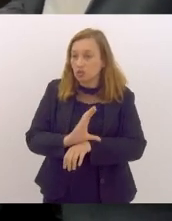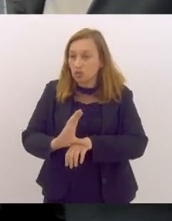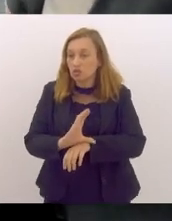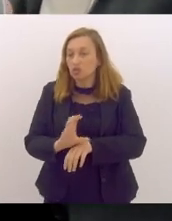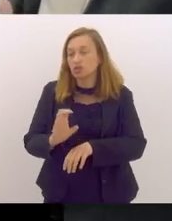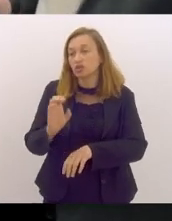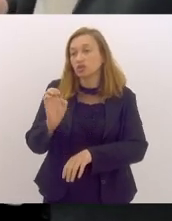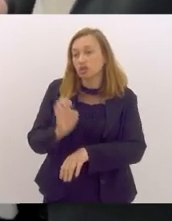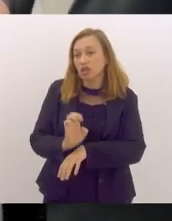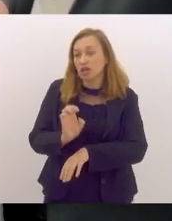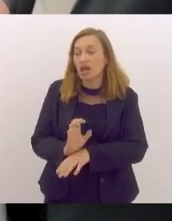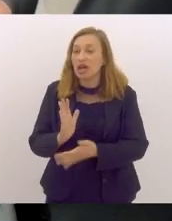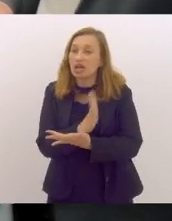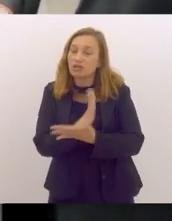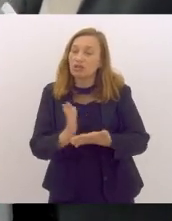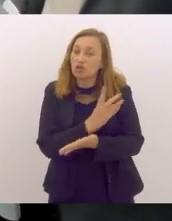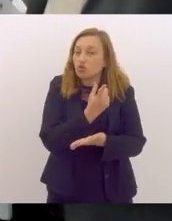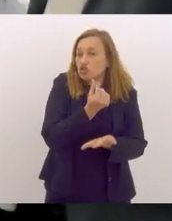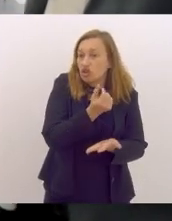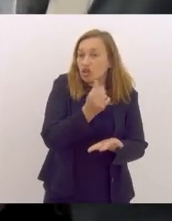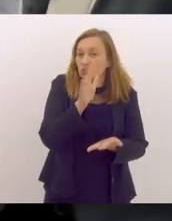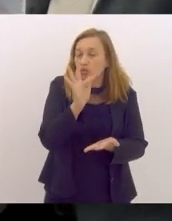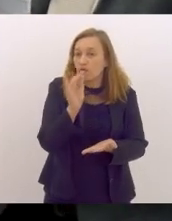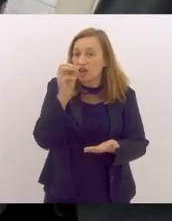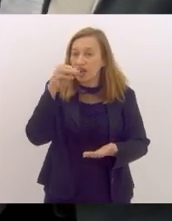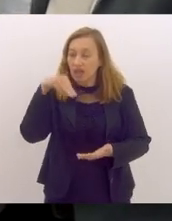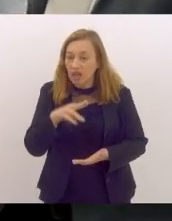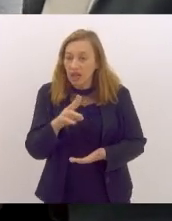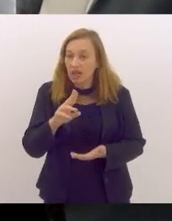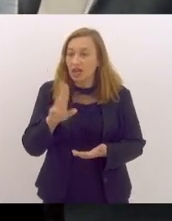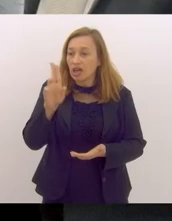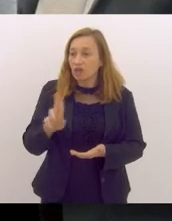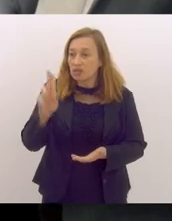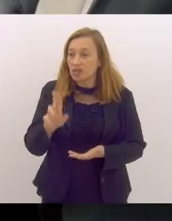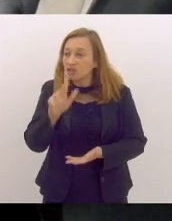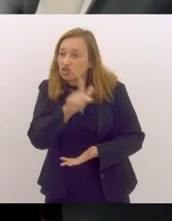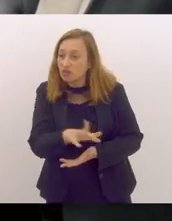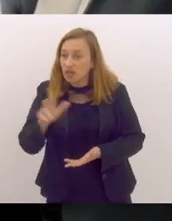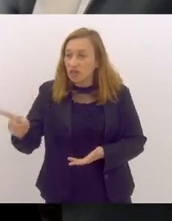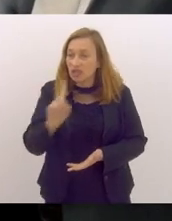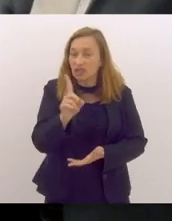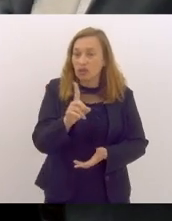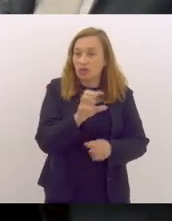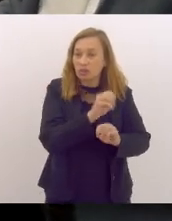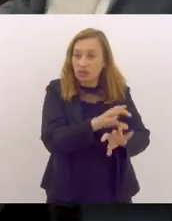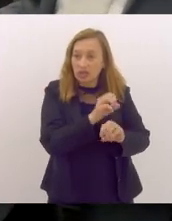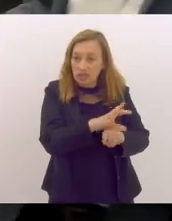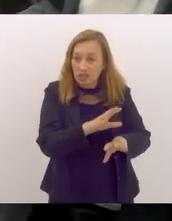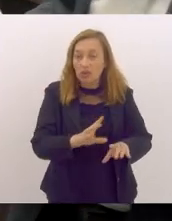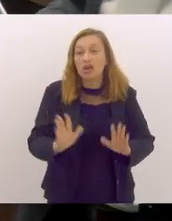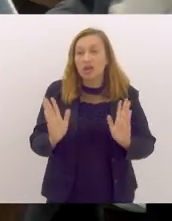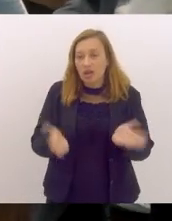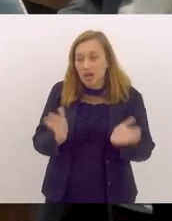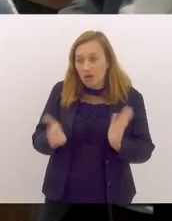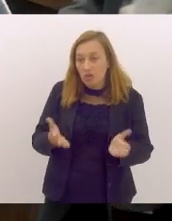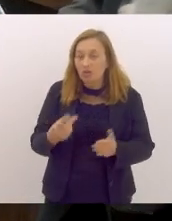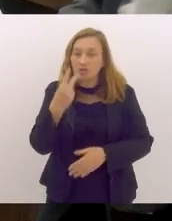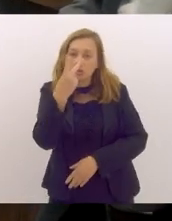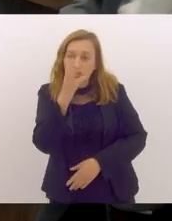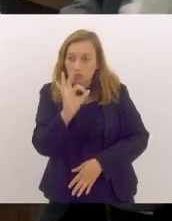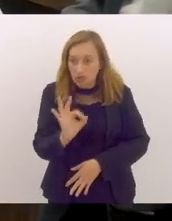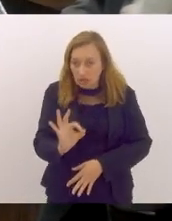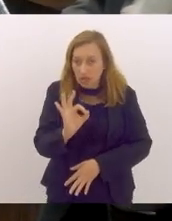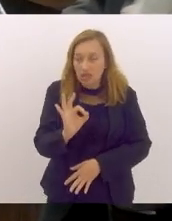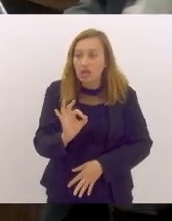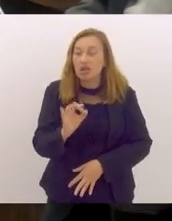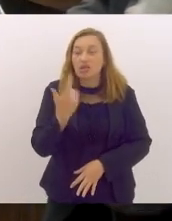do FECAM é usado para outras coisas que não para saneamento, educação ambiental, e agora com esse 2,5%